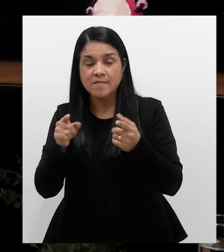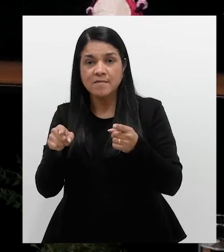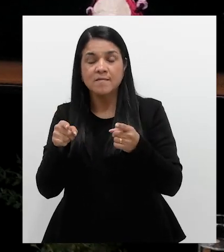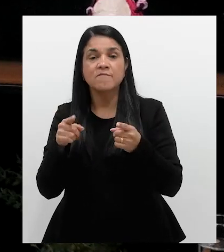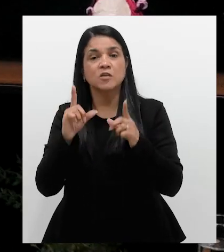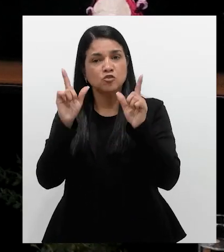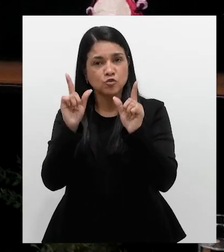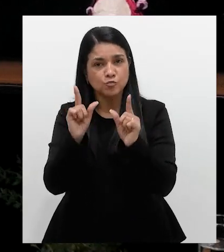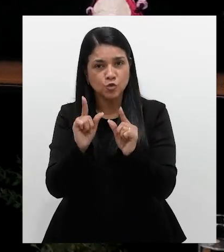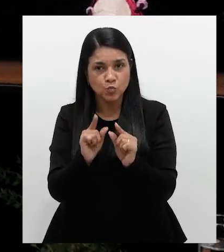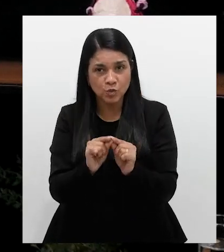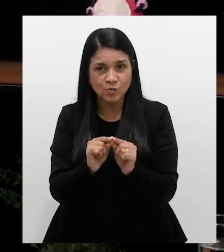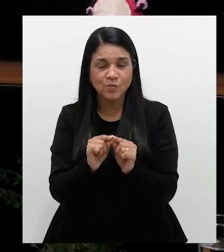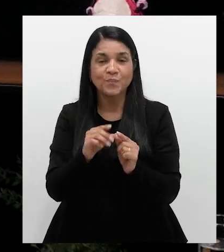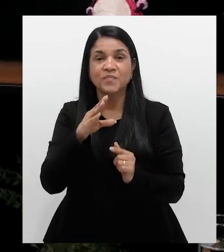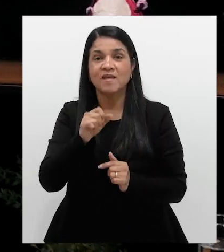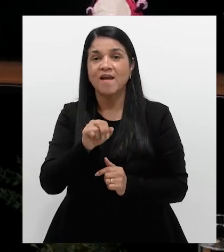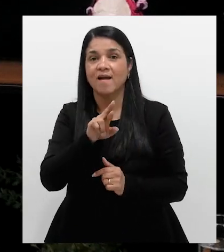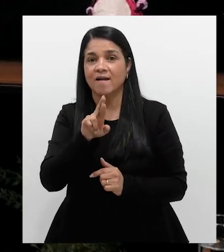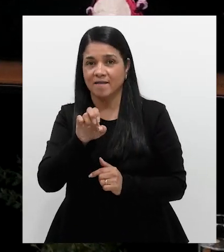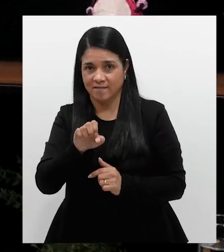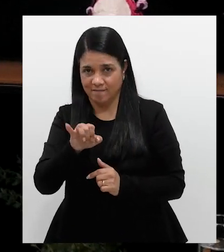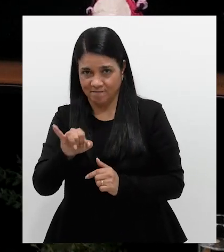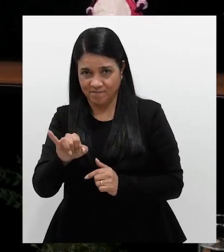realmente vem diminuindo, né,